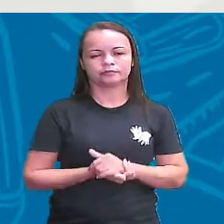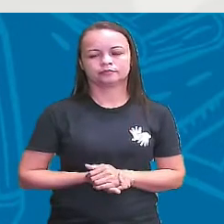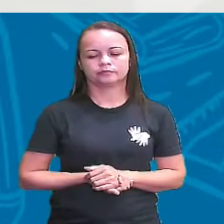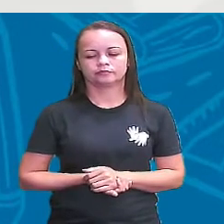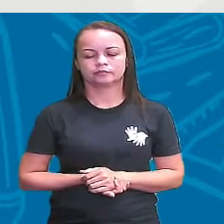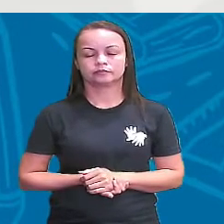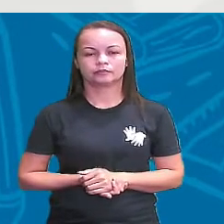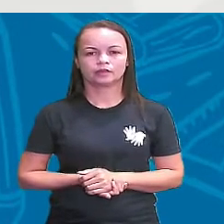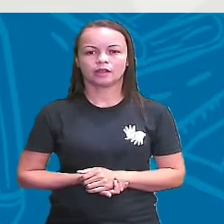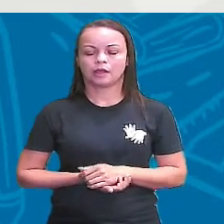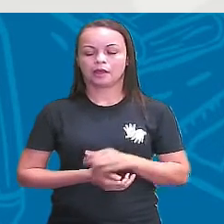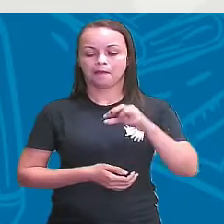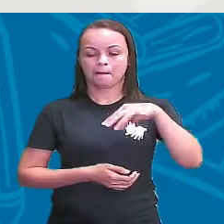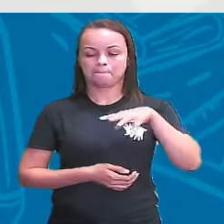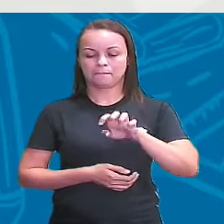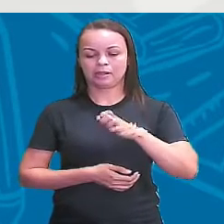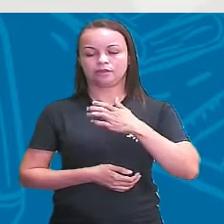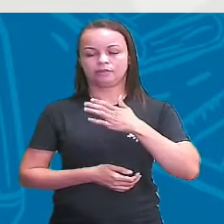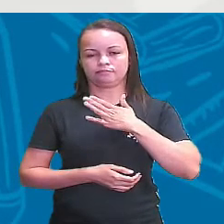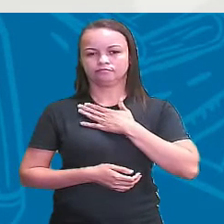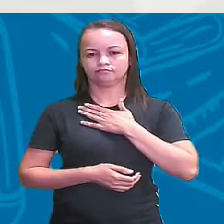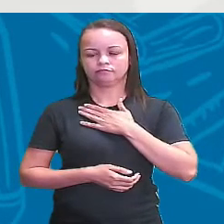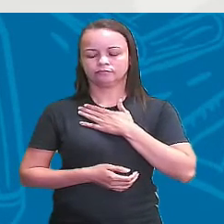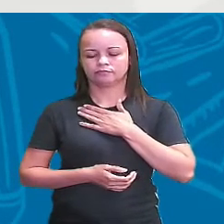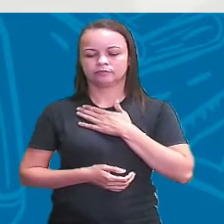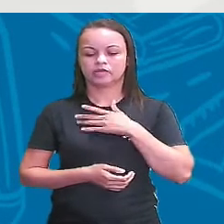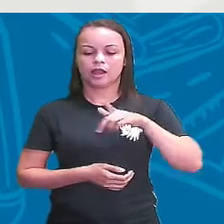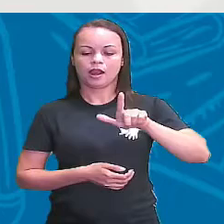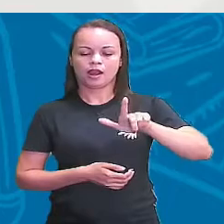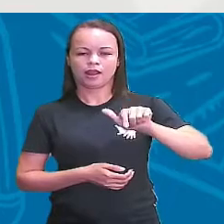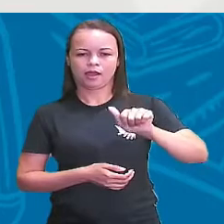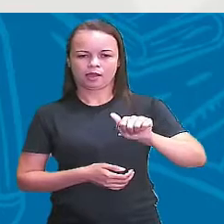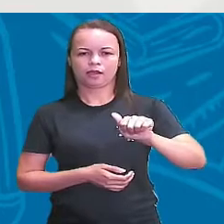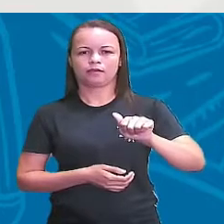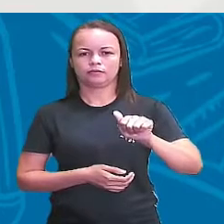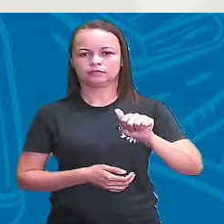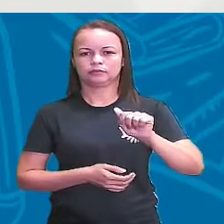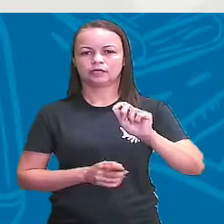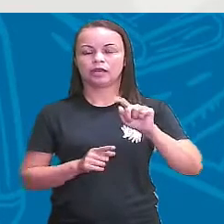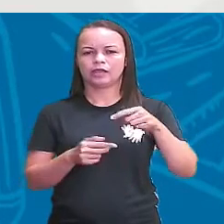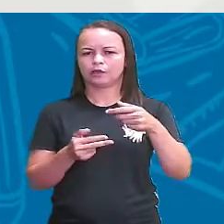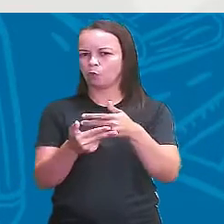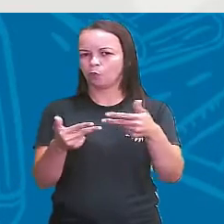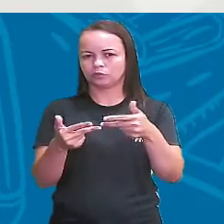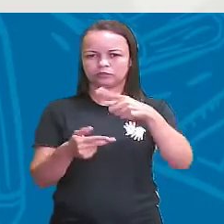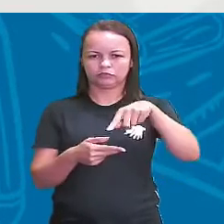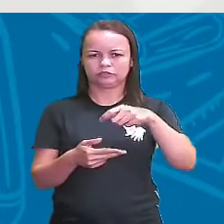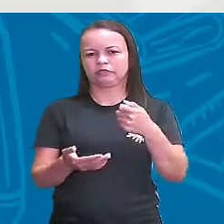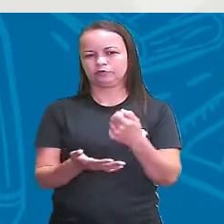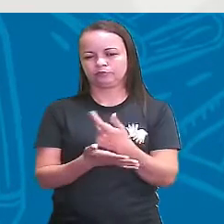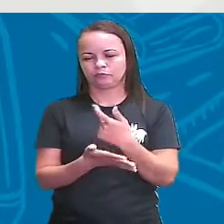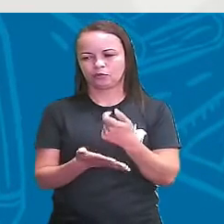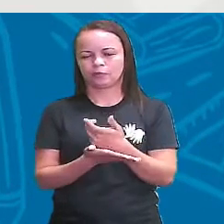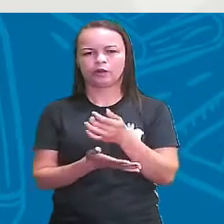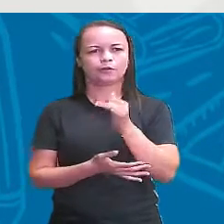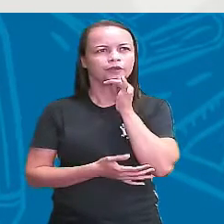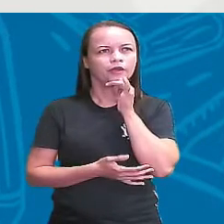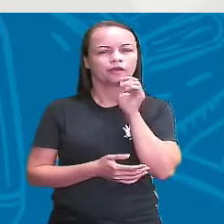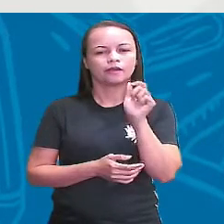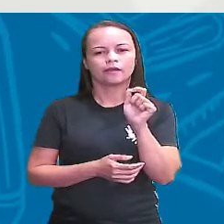Me, porque é para mim. Lá, que é a coisa que você vai comprar, que no caso